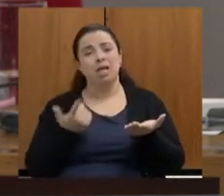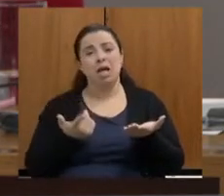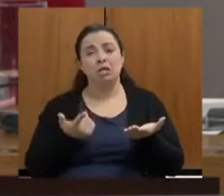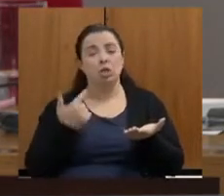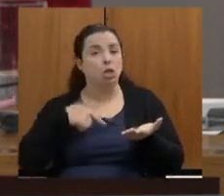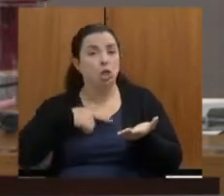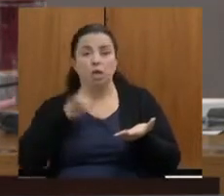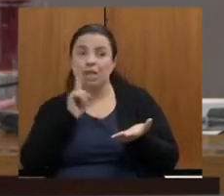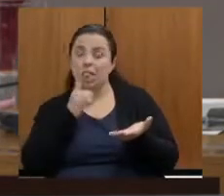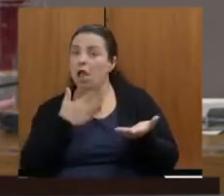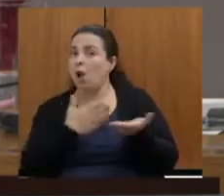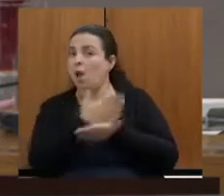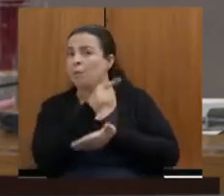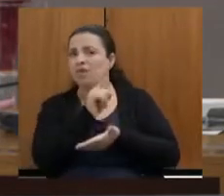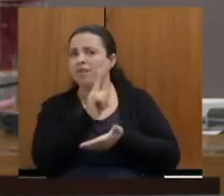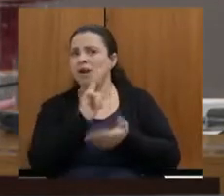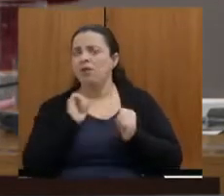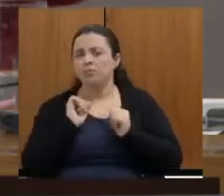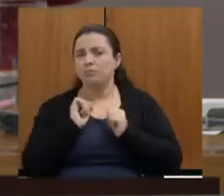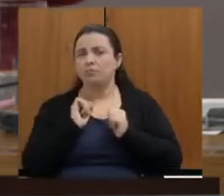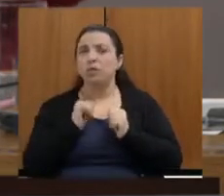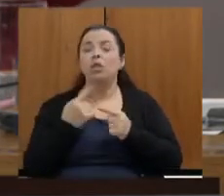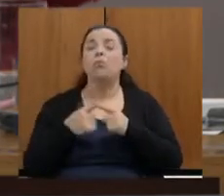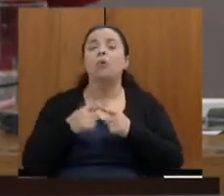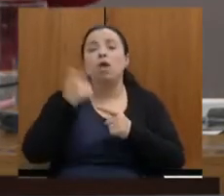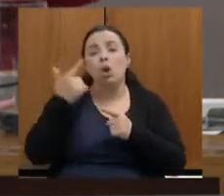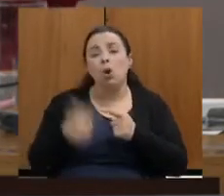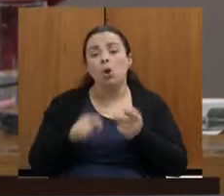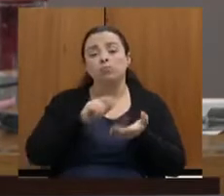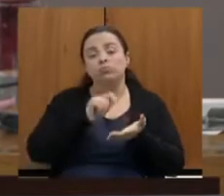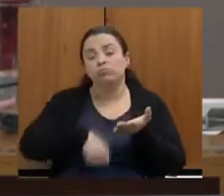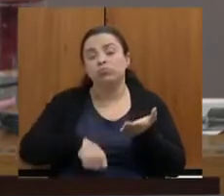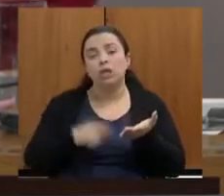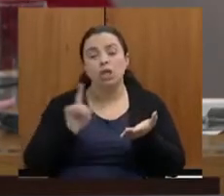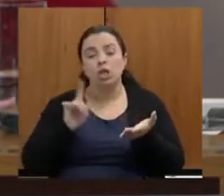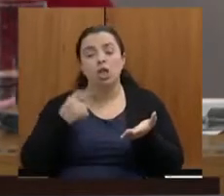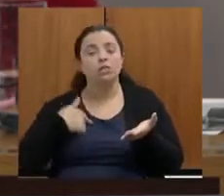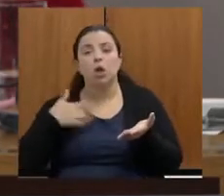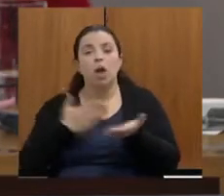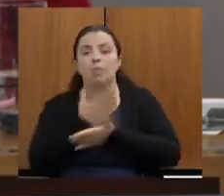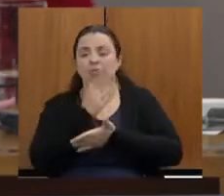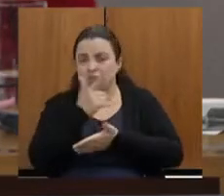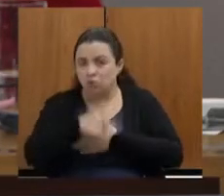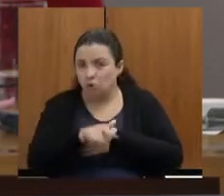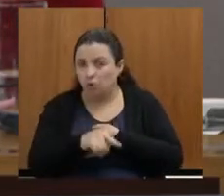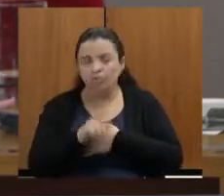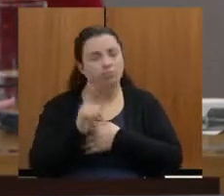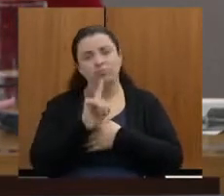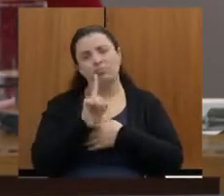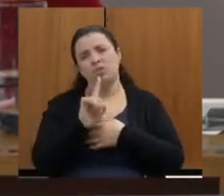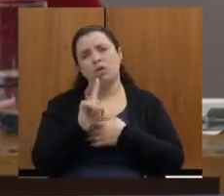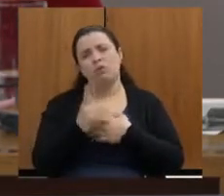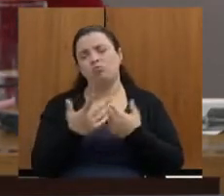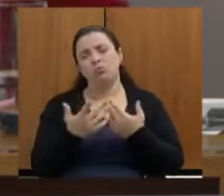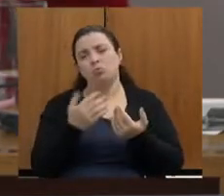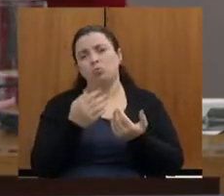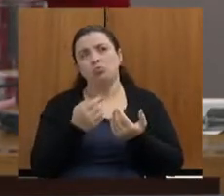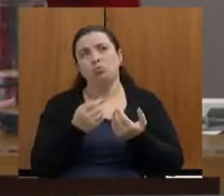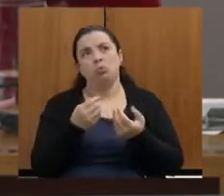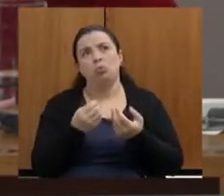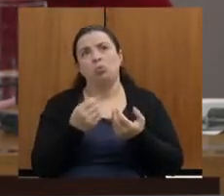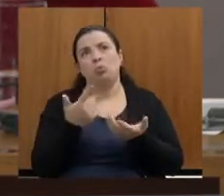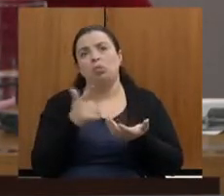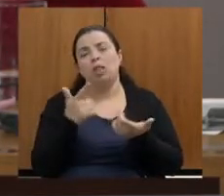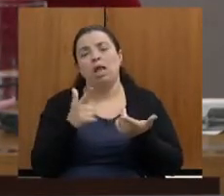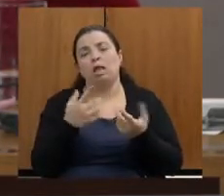nosso aval porque fazer um outro sem o nosso a voltam isso foi o resultado do relatório que nós entregamos este